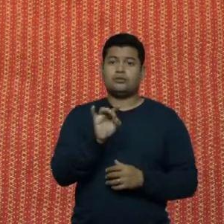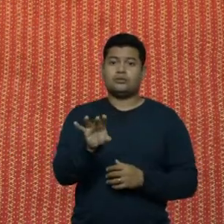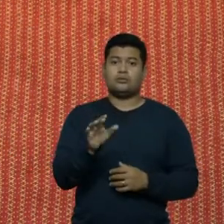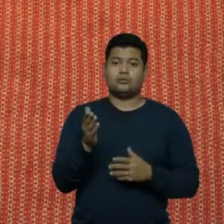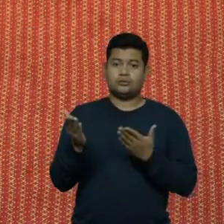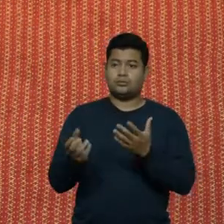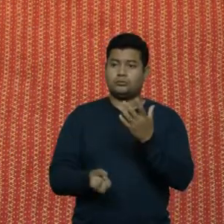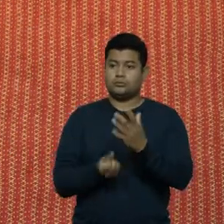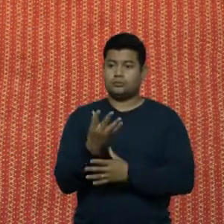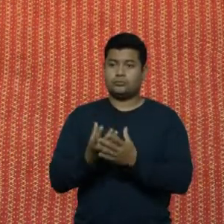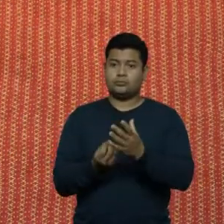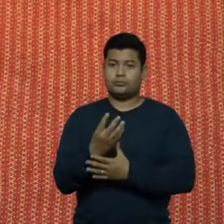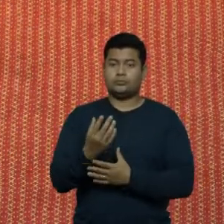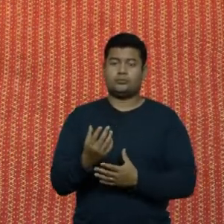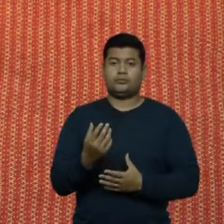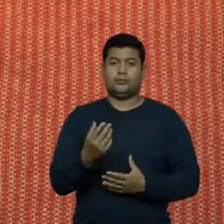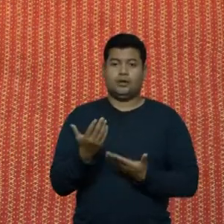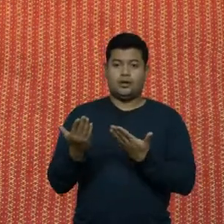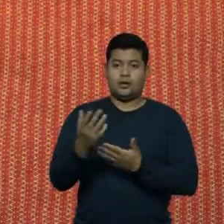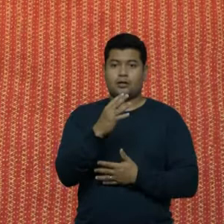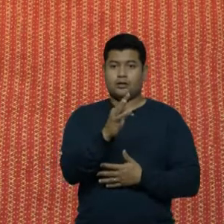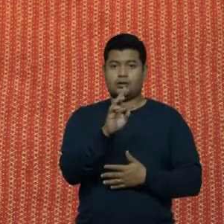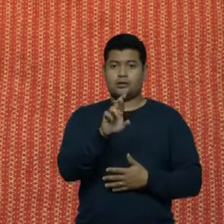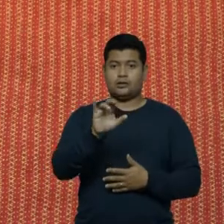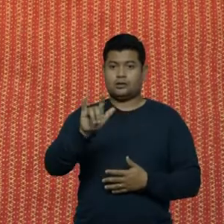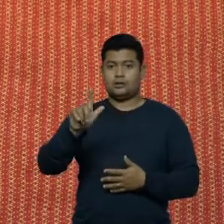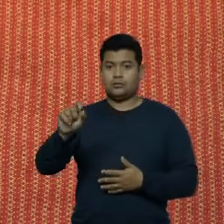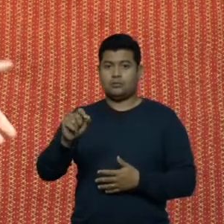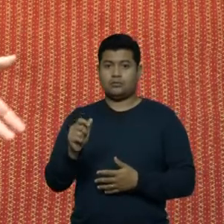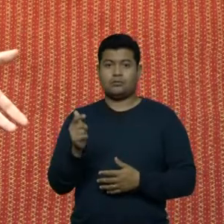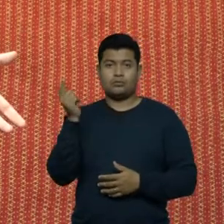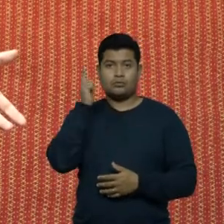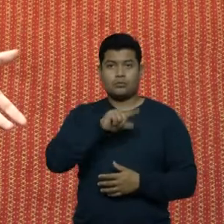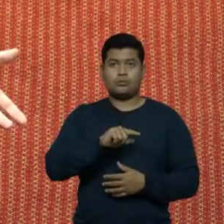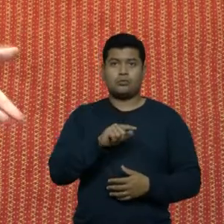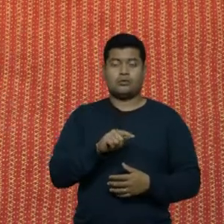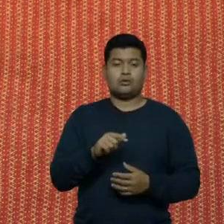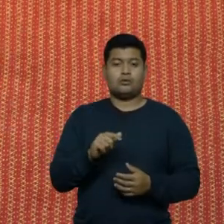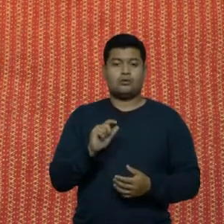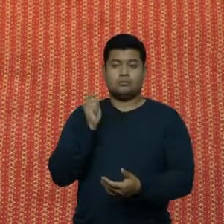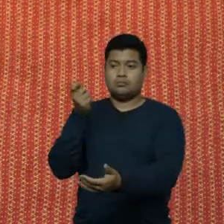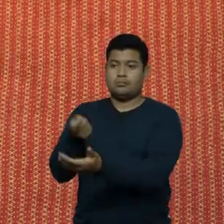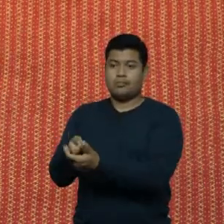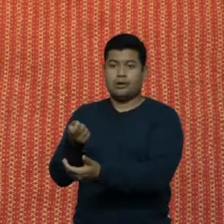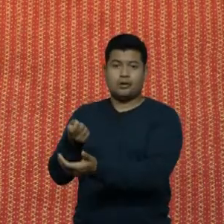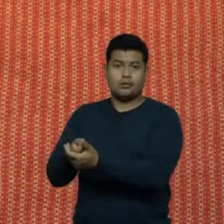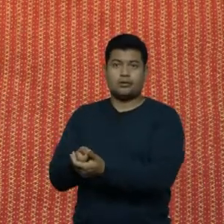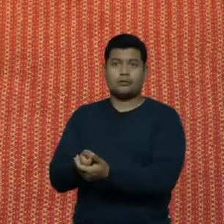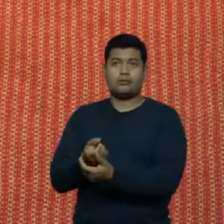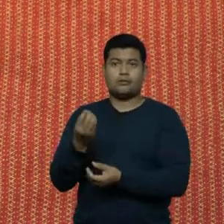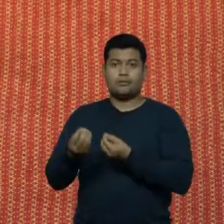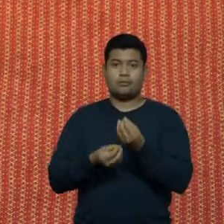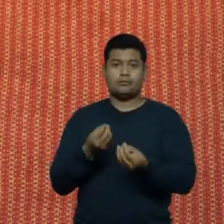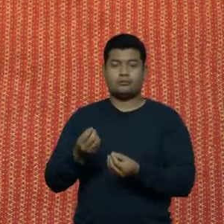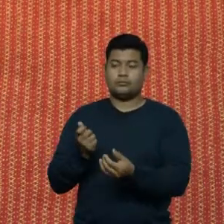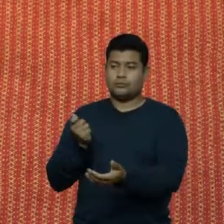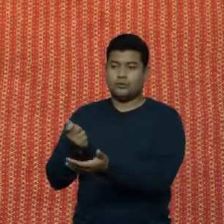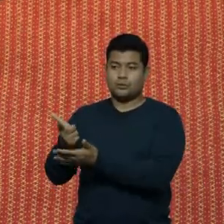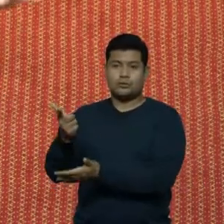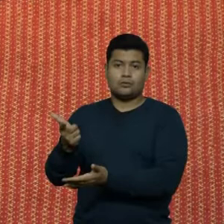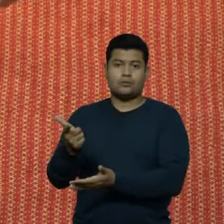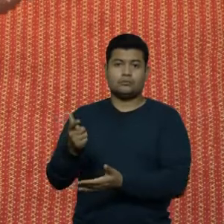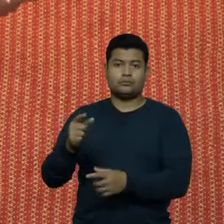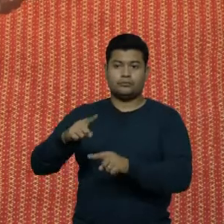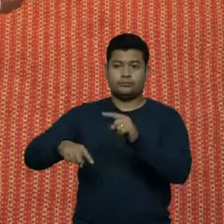que o produtor de trigo possa compensar os seus créditos que ele pagou na compra do insumo é só